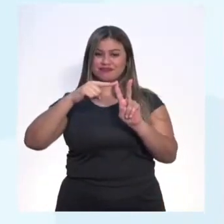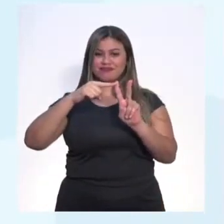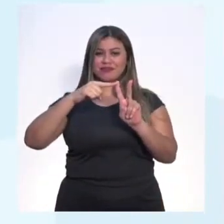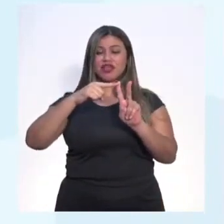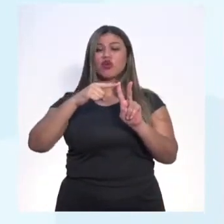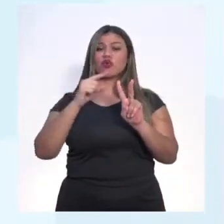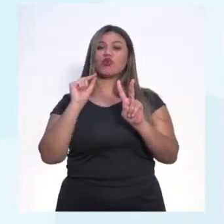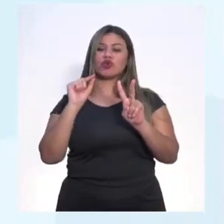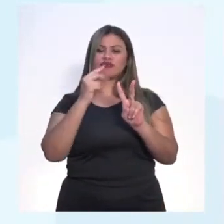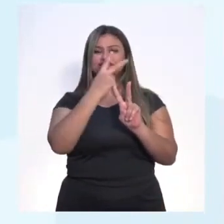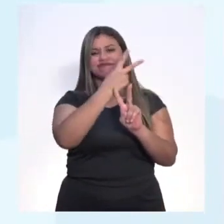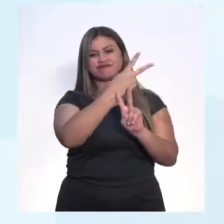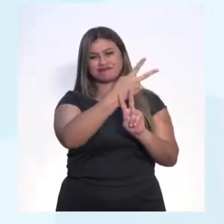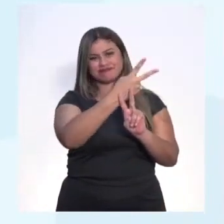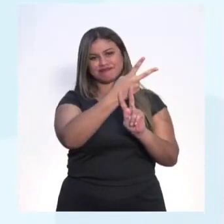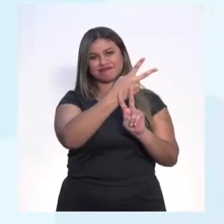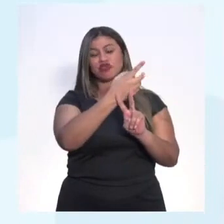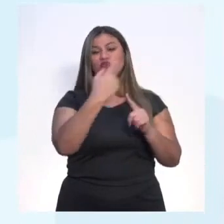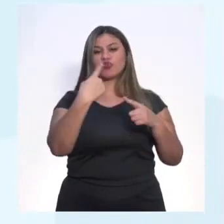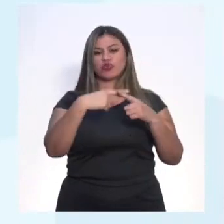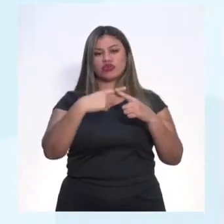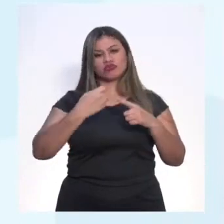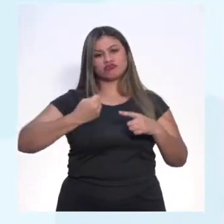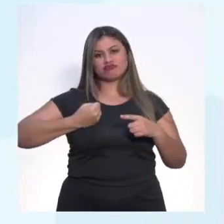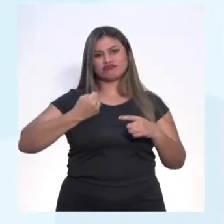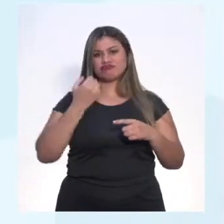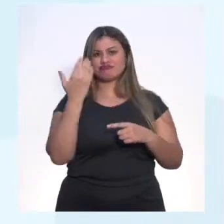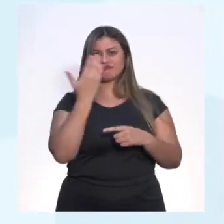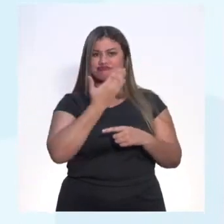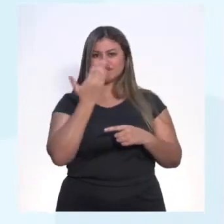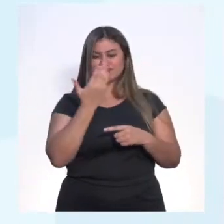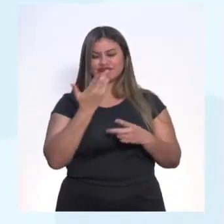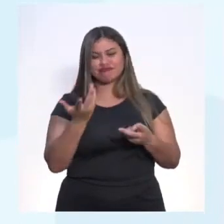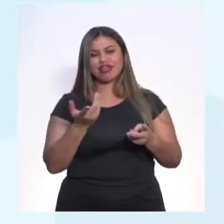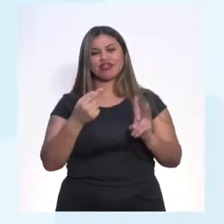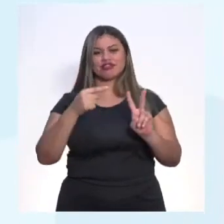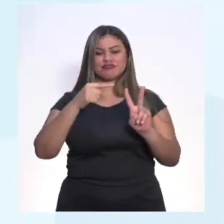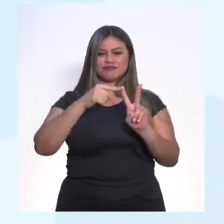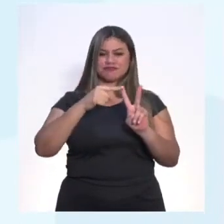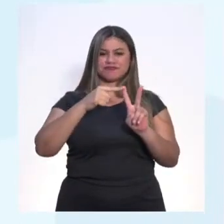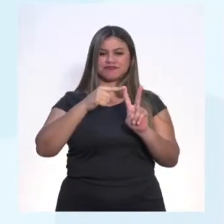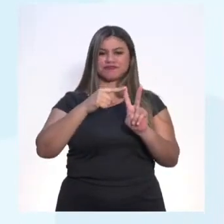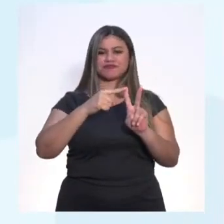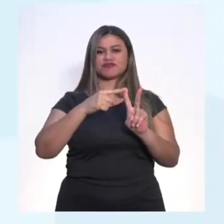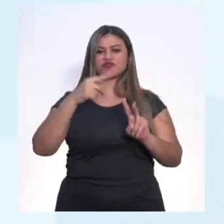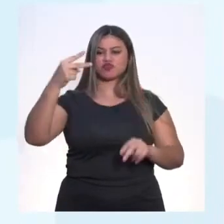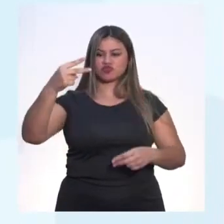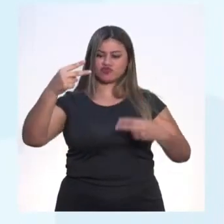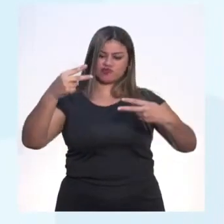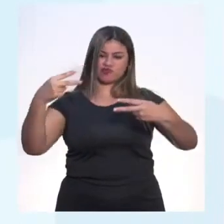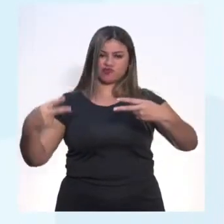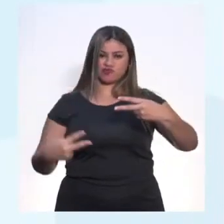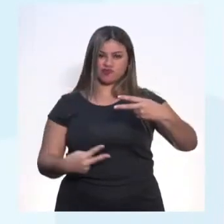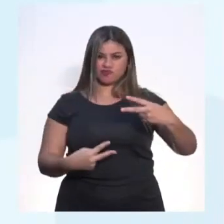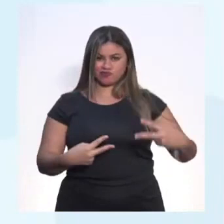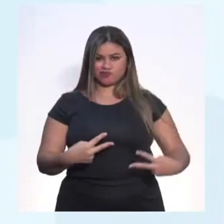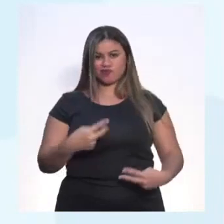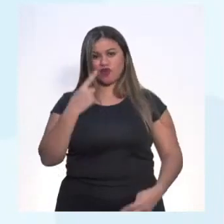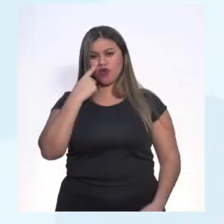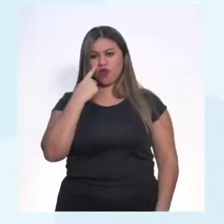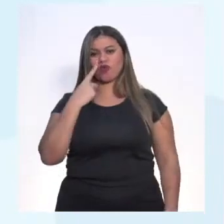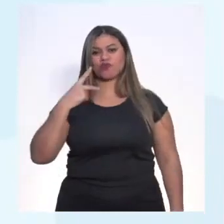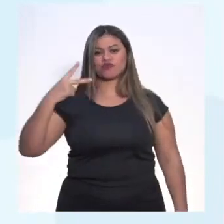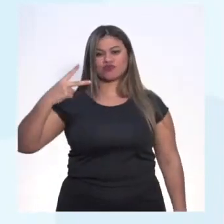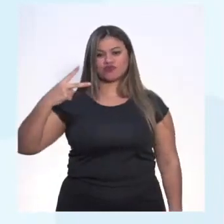índice dela? Se não aparece nada, é 2. Vou juntar de 2 em 2. Ó que bonitinho,